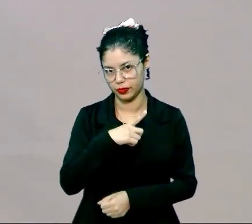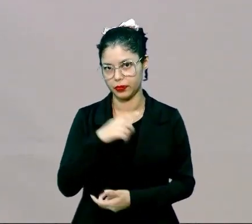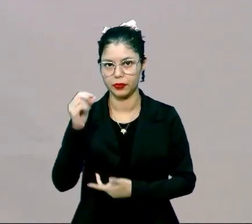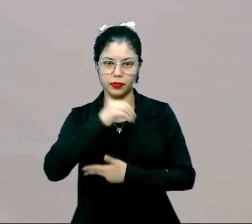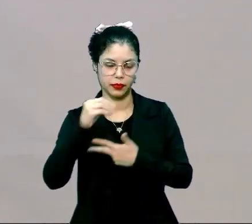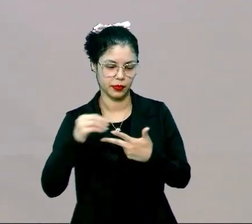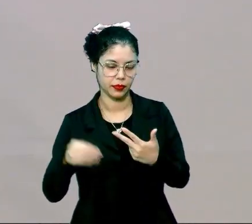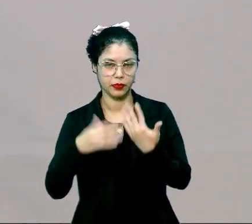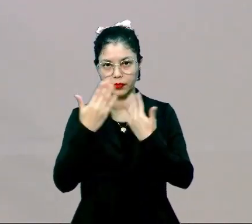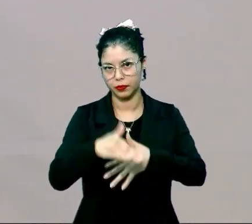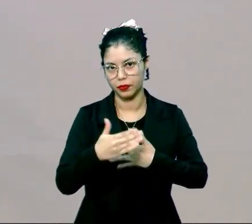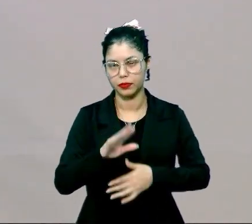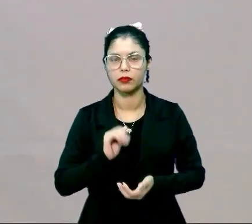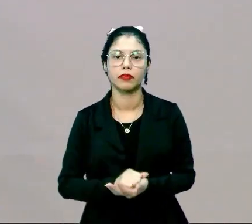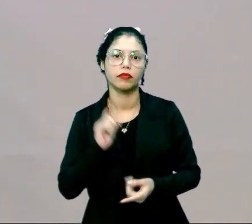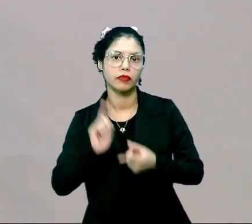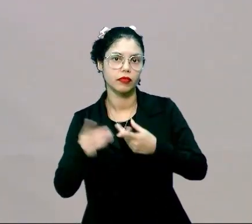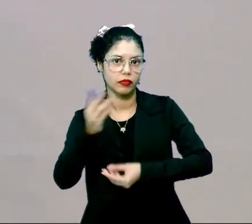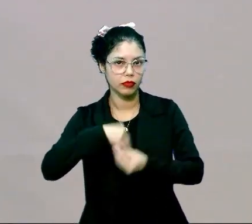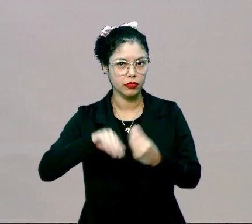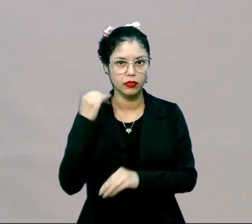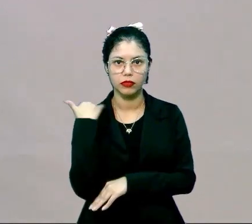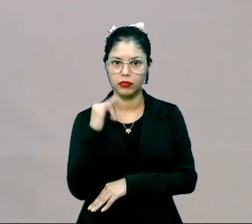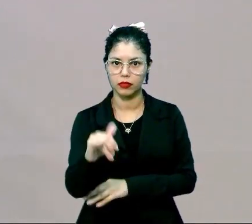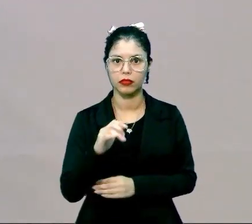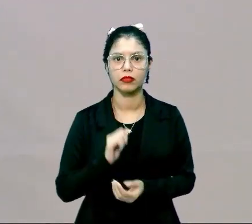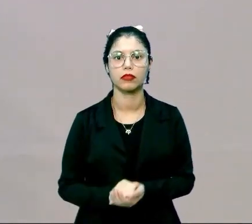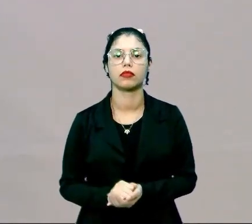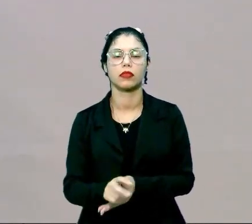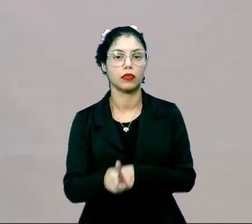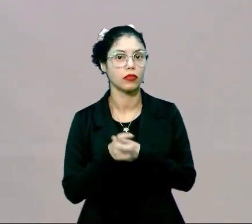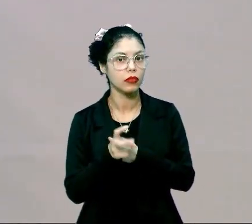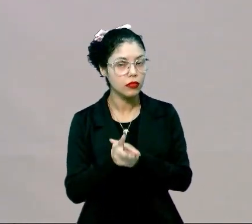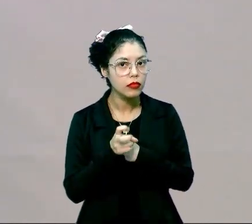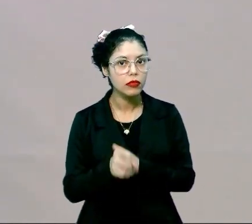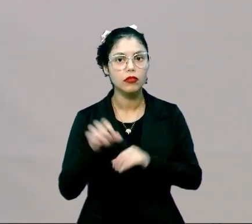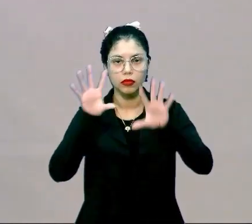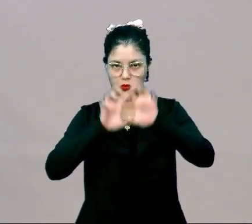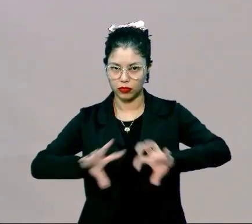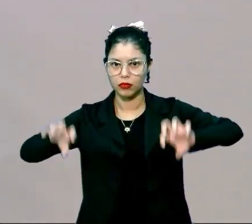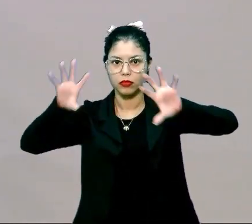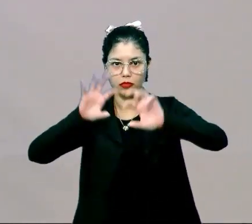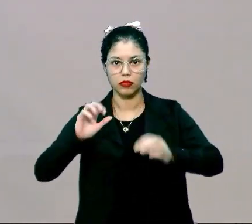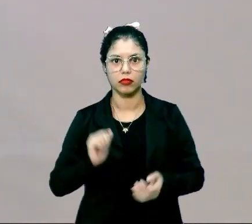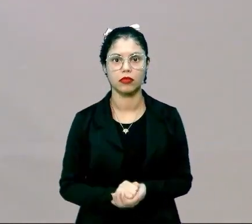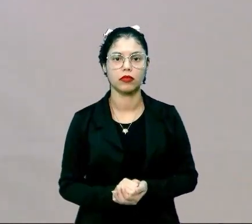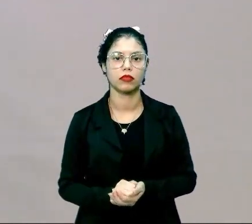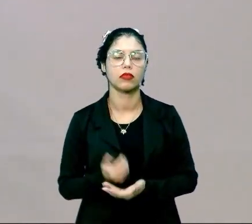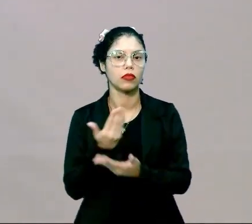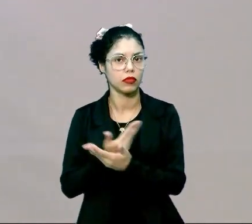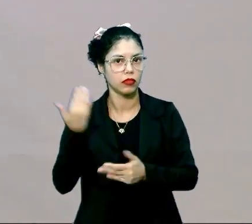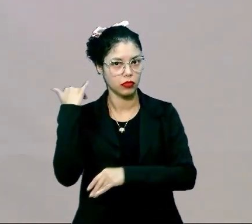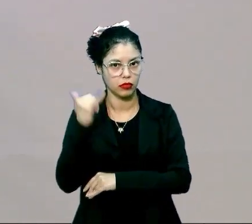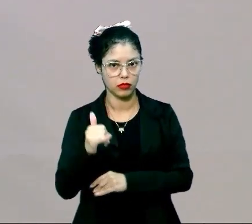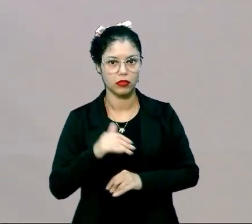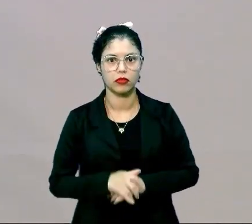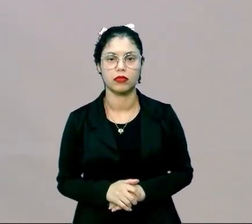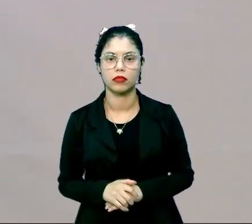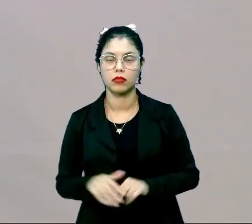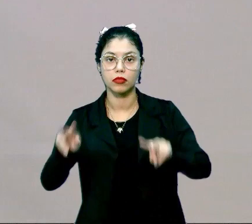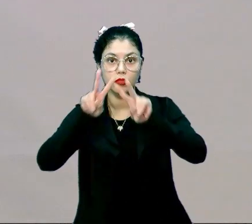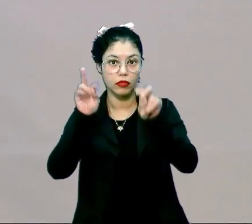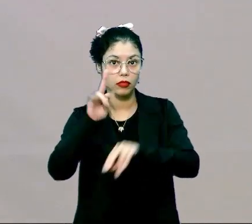Enem. Por quê? É a temática que envolve energia, que envolve consumo, que envolve gasto, que envolve conservação de energia. Então,